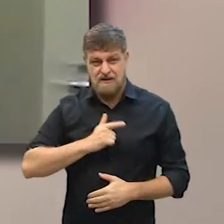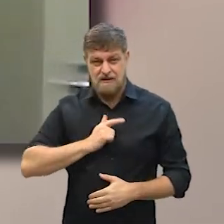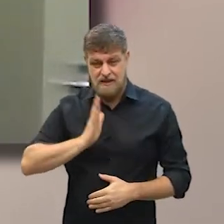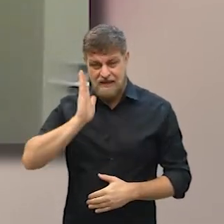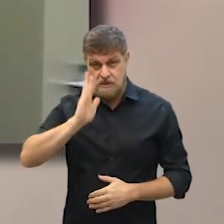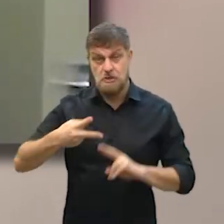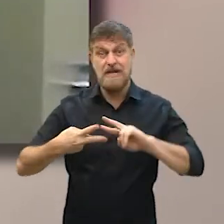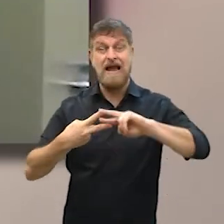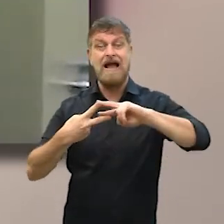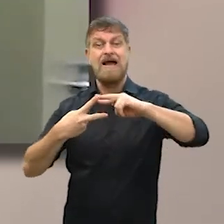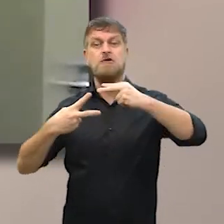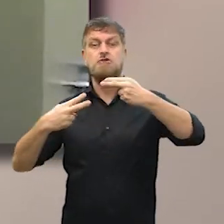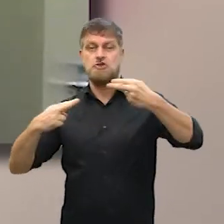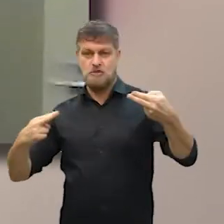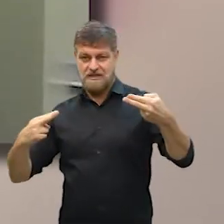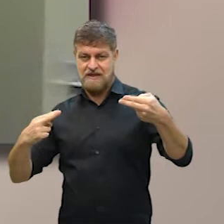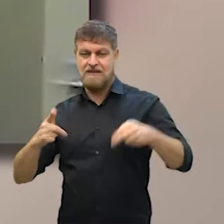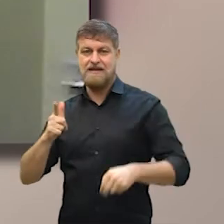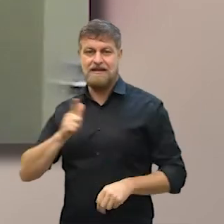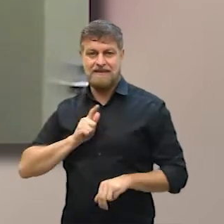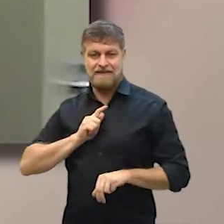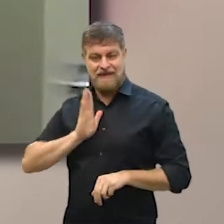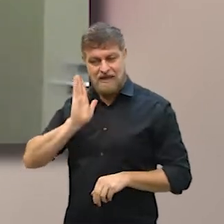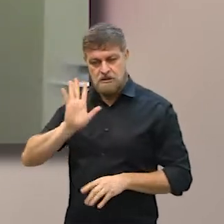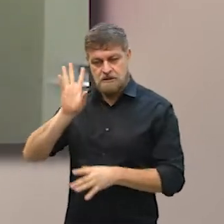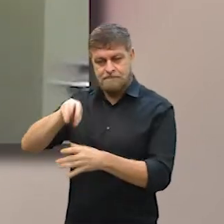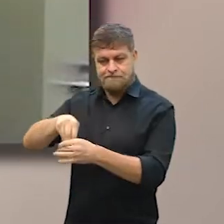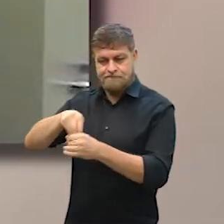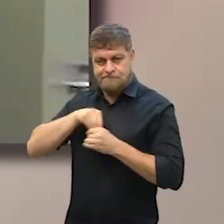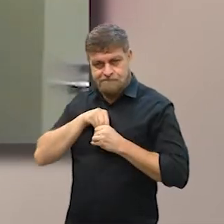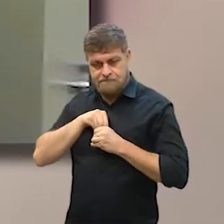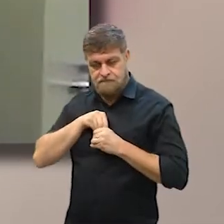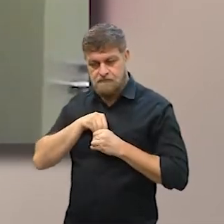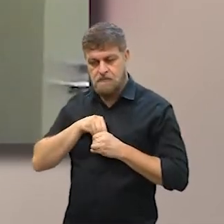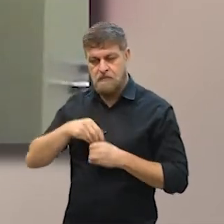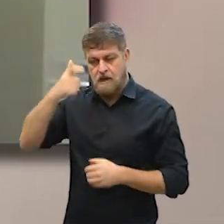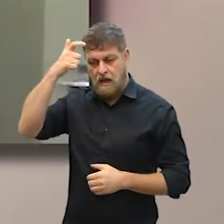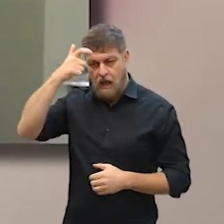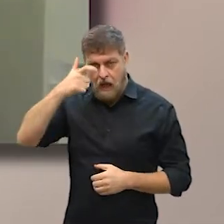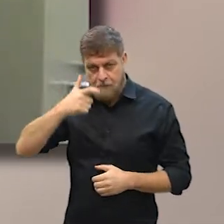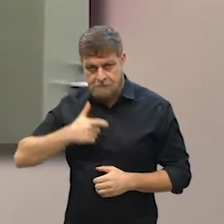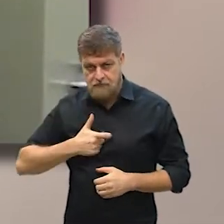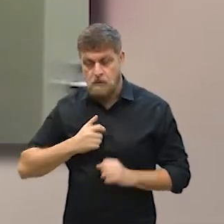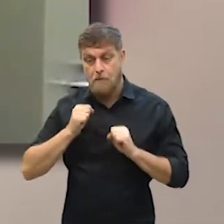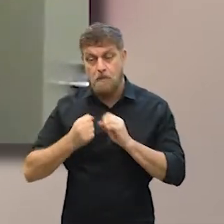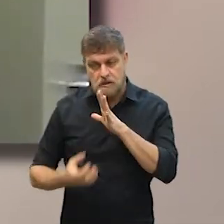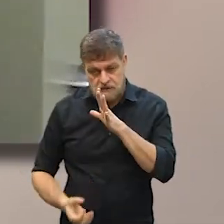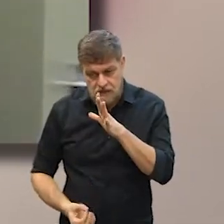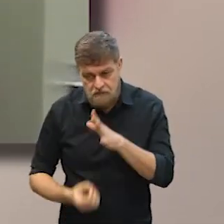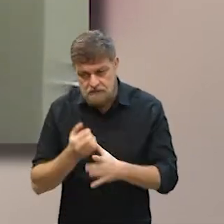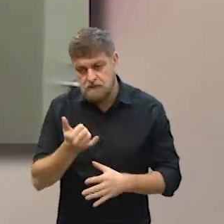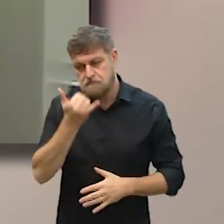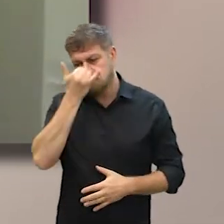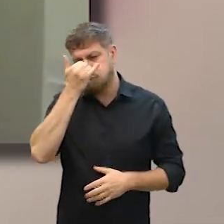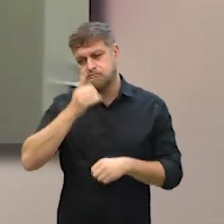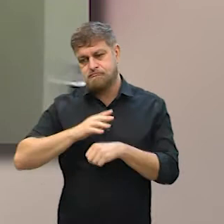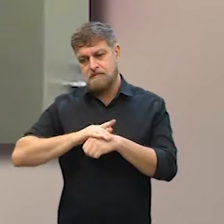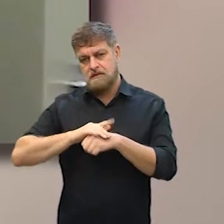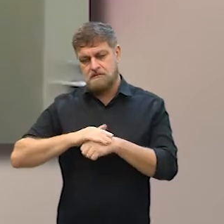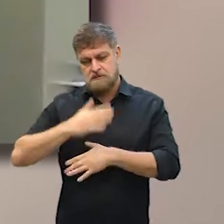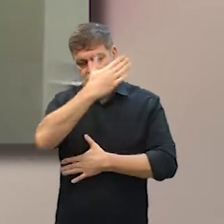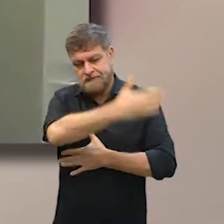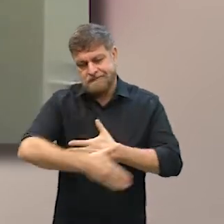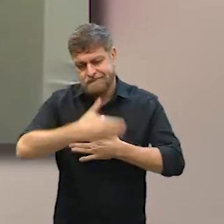quente uma peça rural genéticos tem mais genética aqui da suscetibilidade que dá maior chance de desenvolver